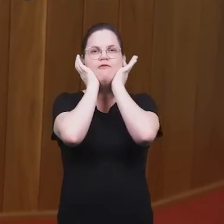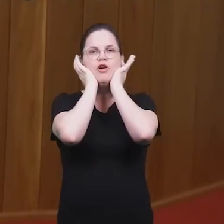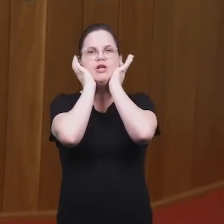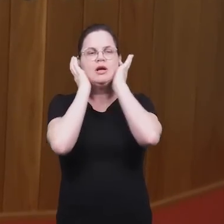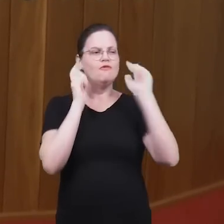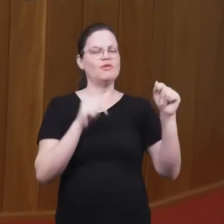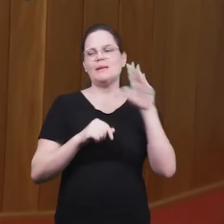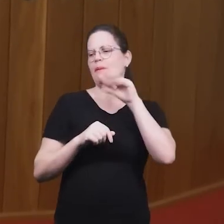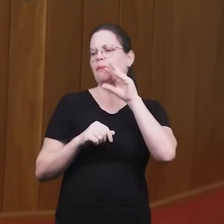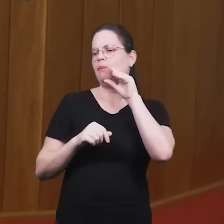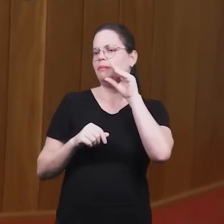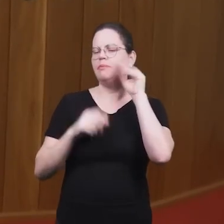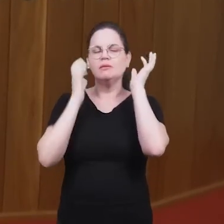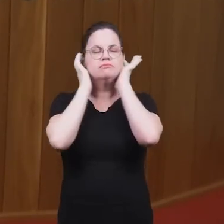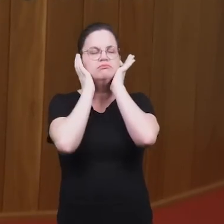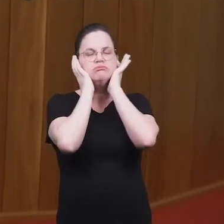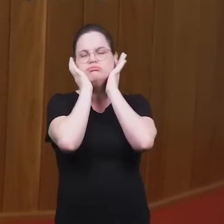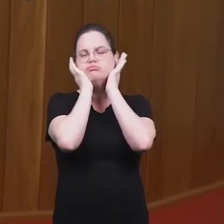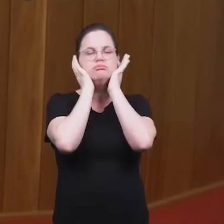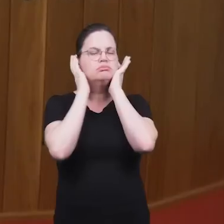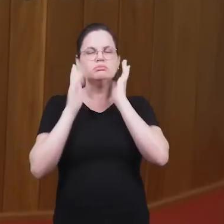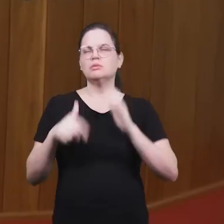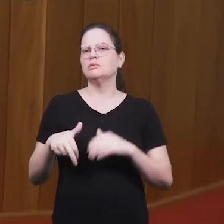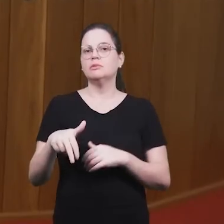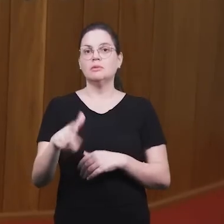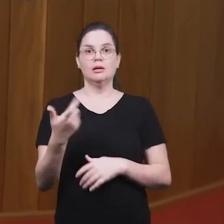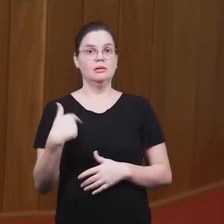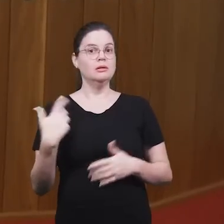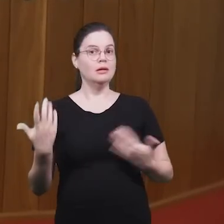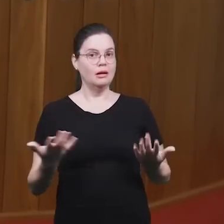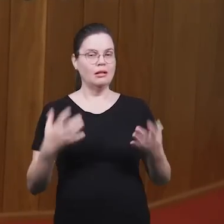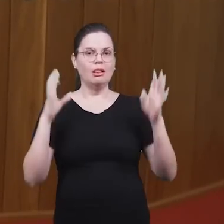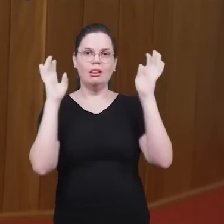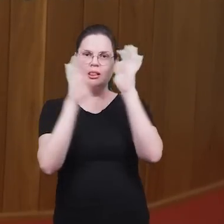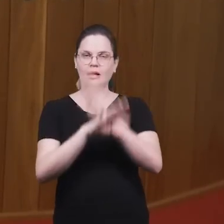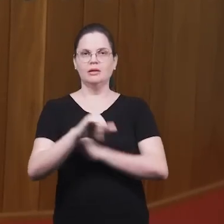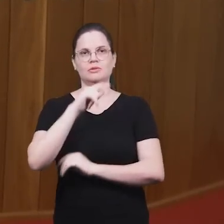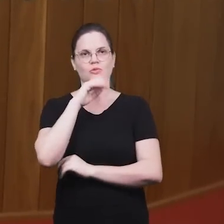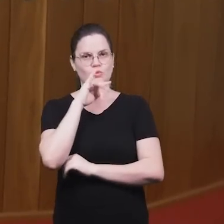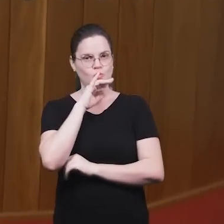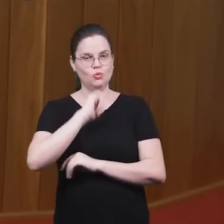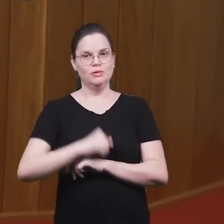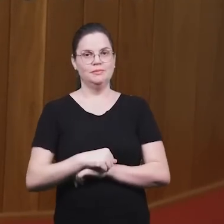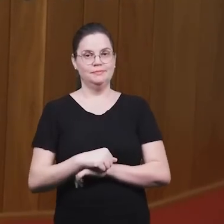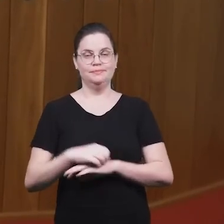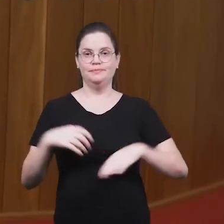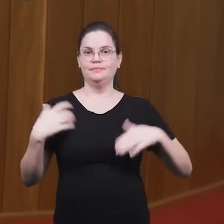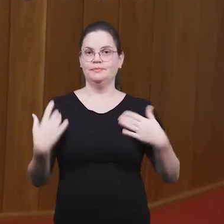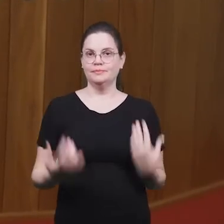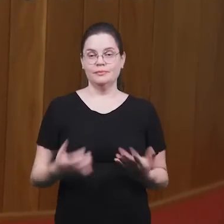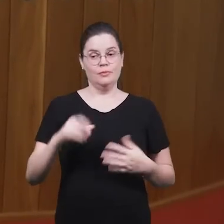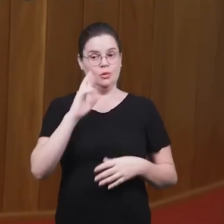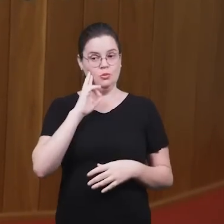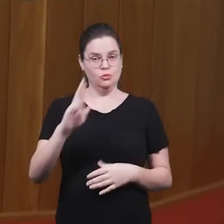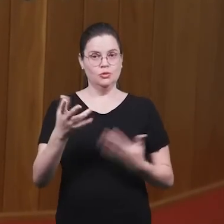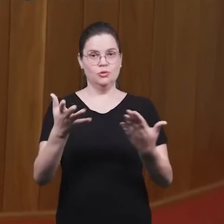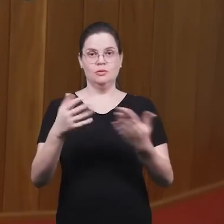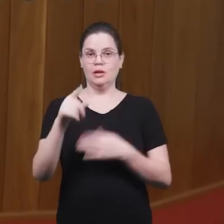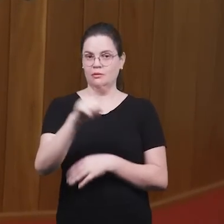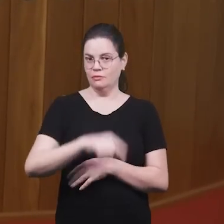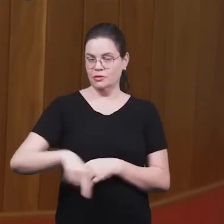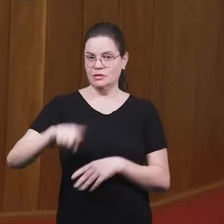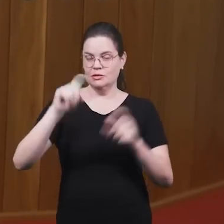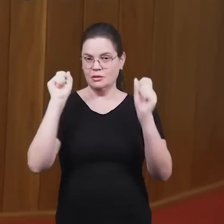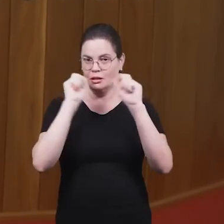que ele não escuta? E isso é muito ruim. Então o Senhor tem um recado para